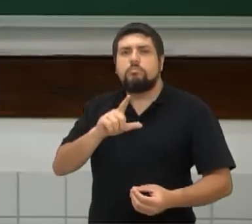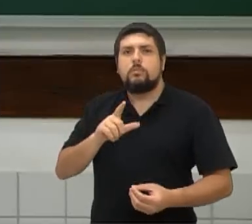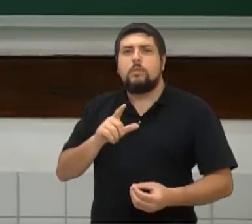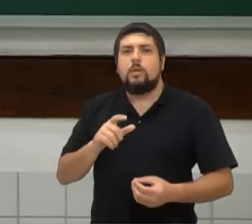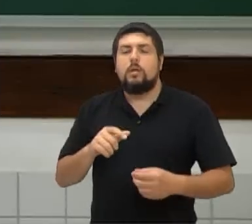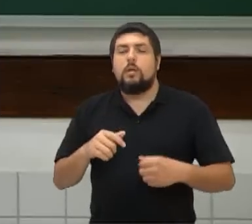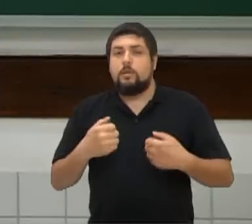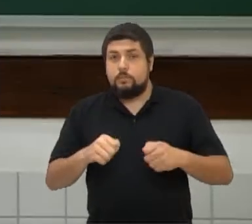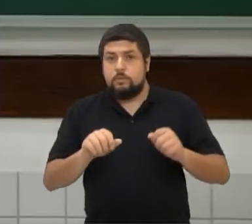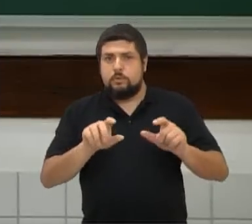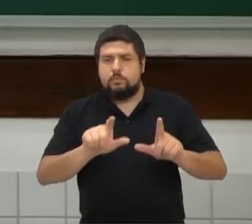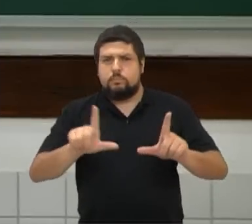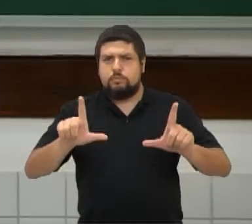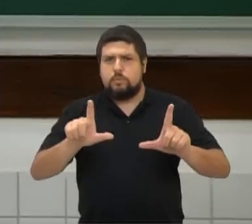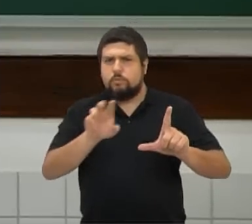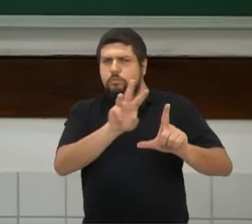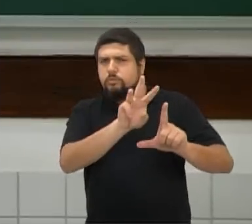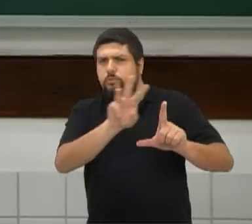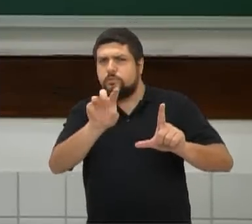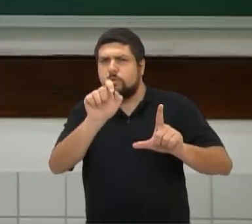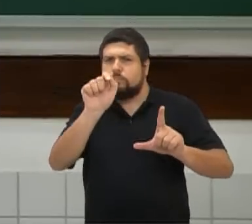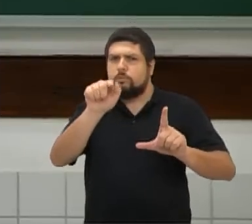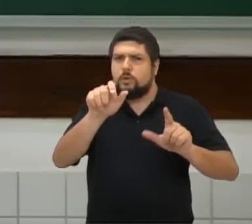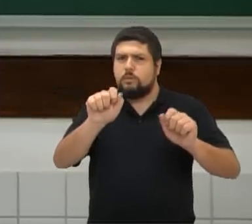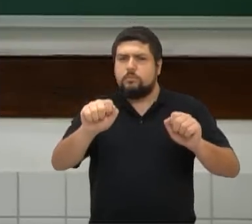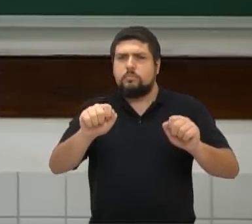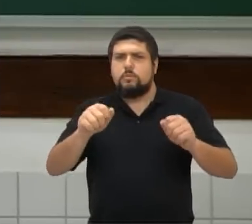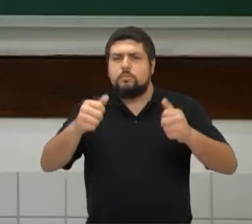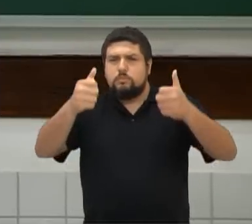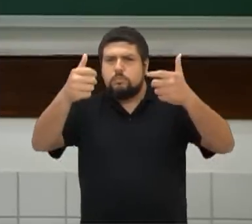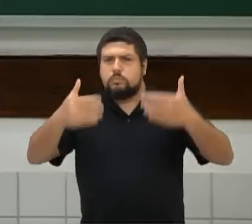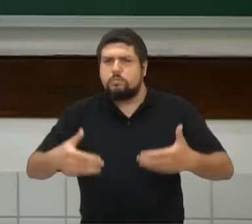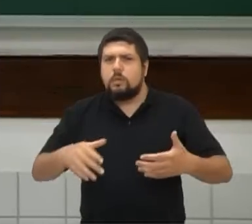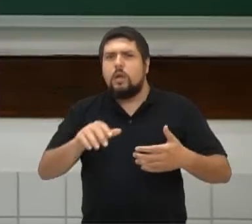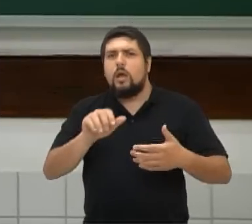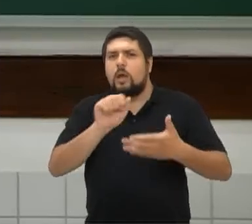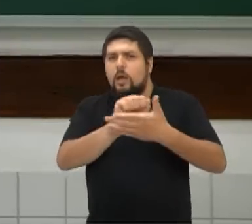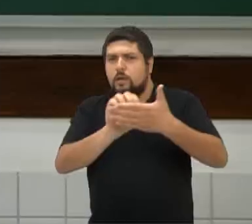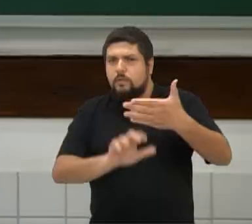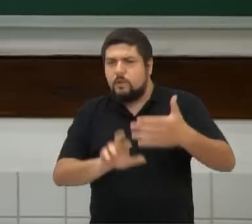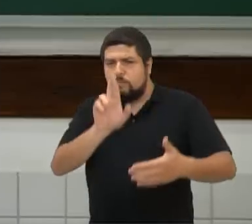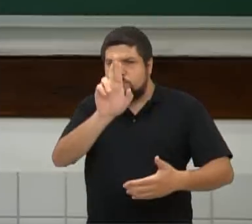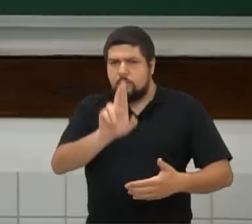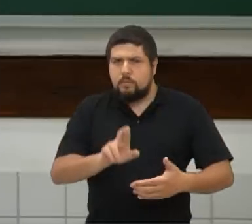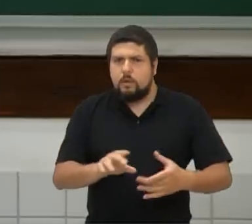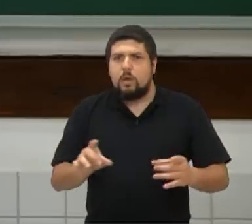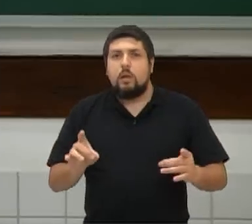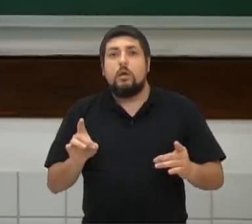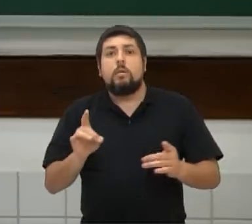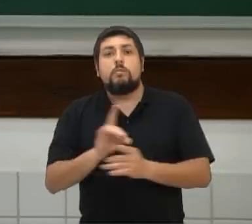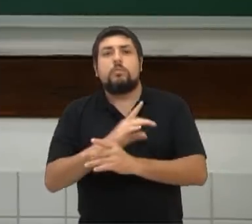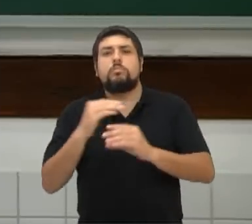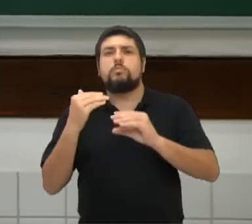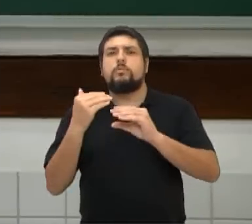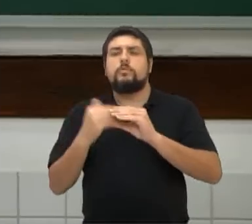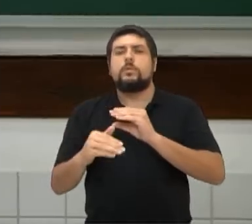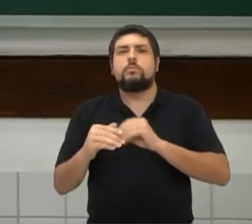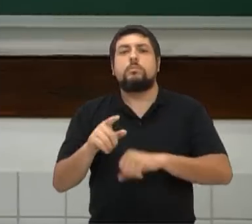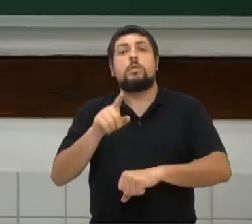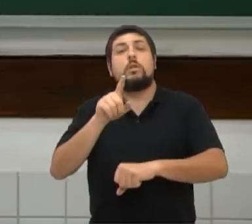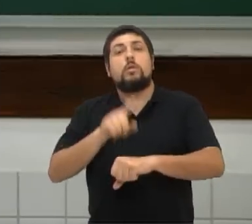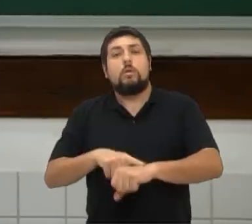naquele link, tá? Realizar a atividade e enviar. Pronto, a sua presença ela já